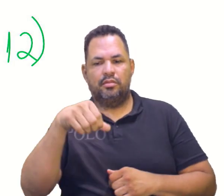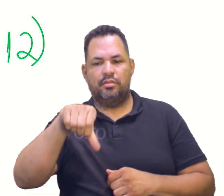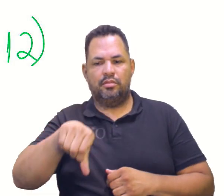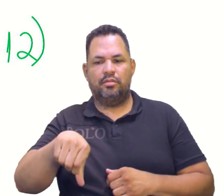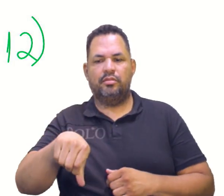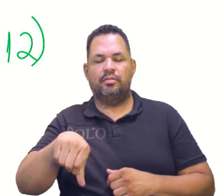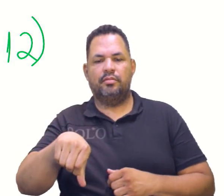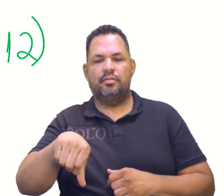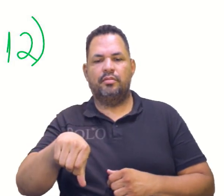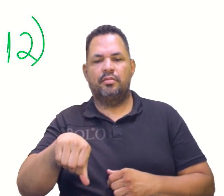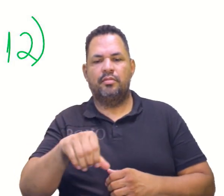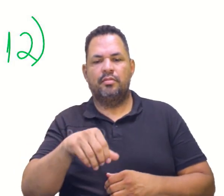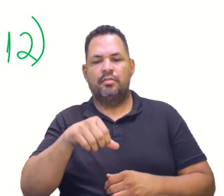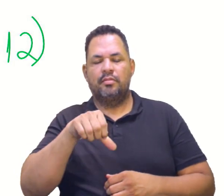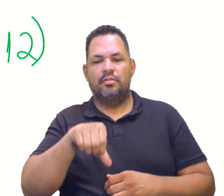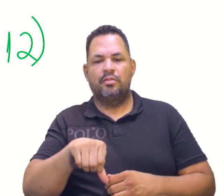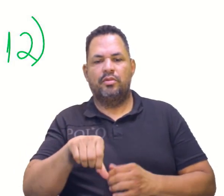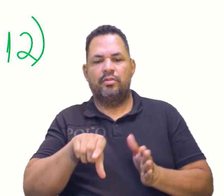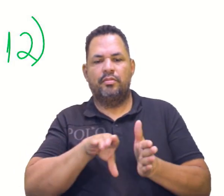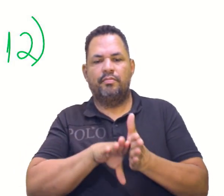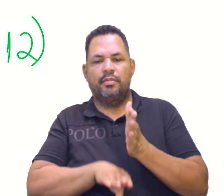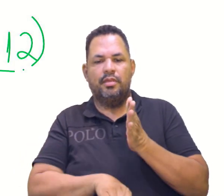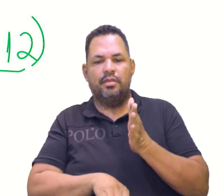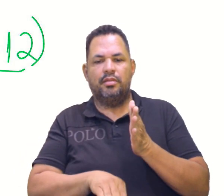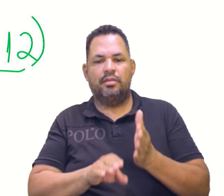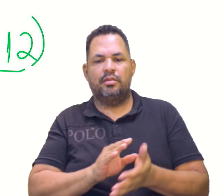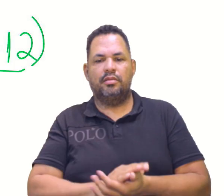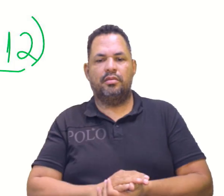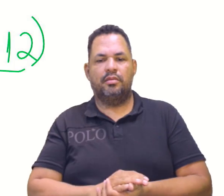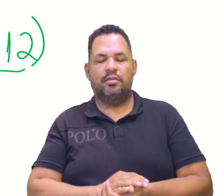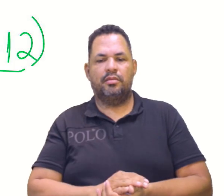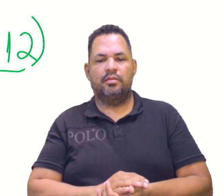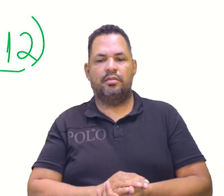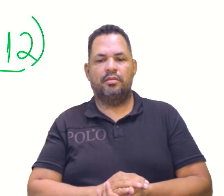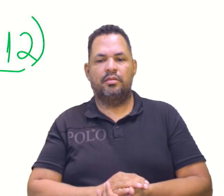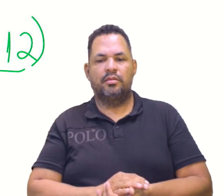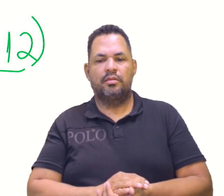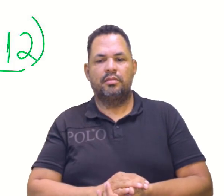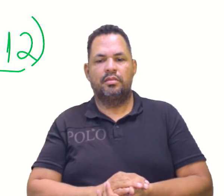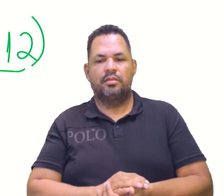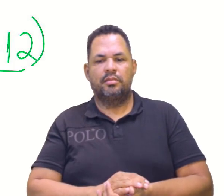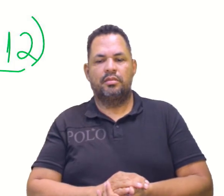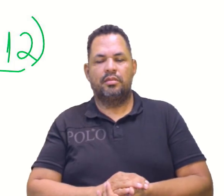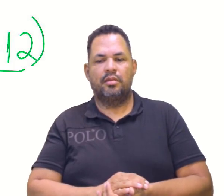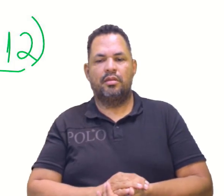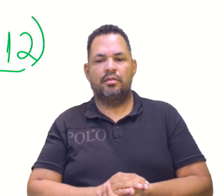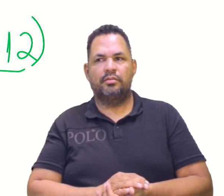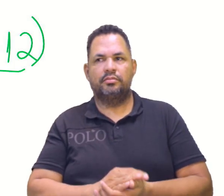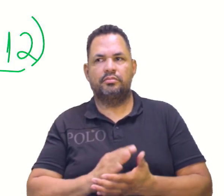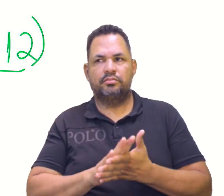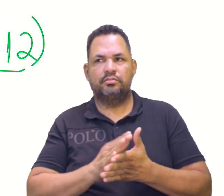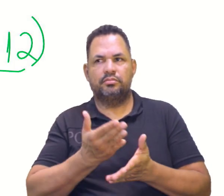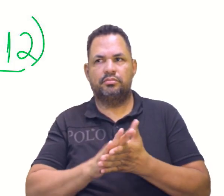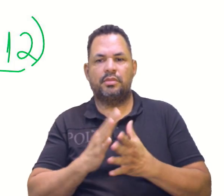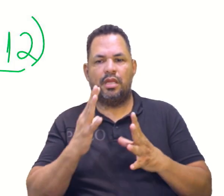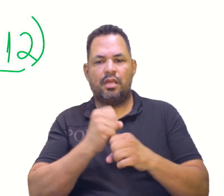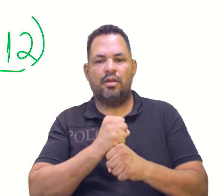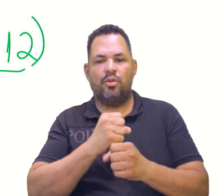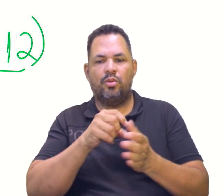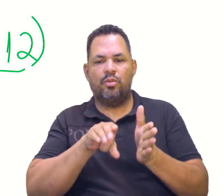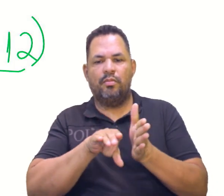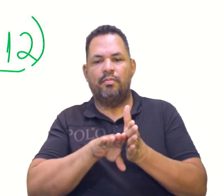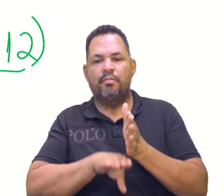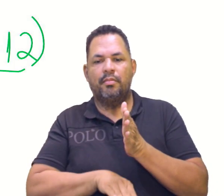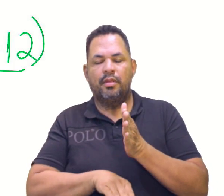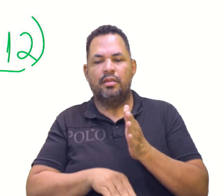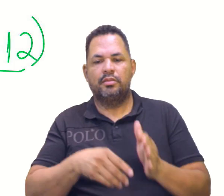9. 9. 9 menos. Dentro do parênteses, eu estou devendo 3 e eu tenho 12 para pagar. Você vai ficar com 9 de saldo. Vai ficar com